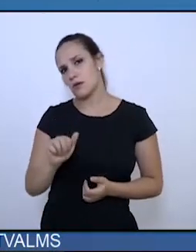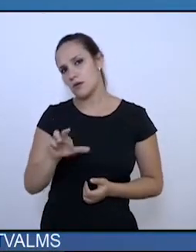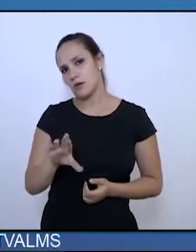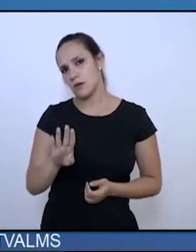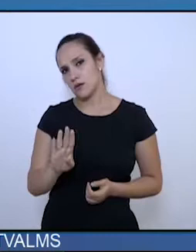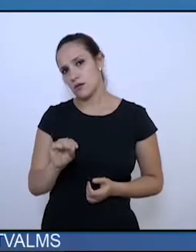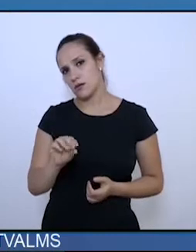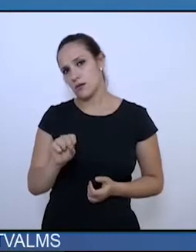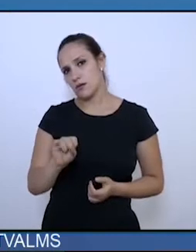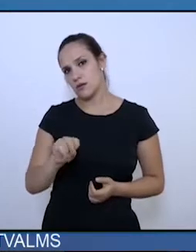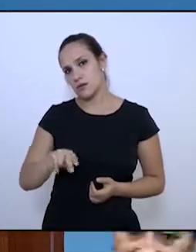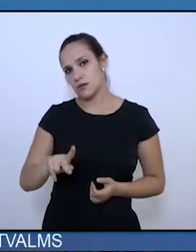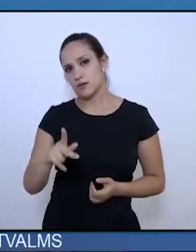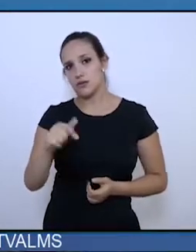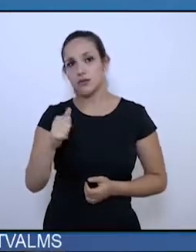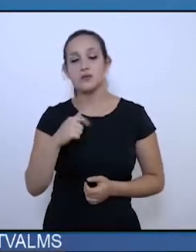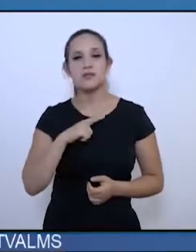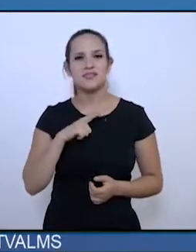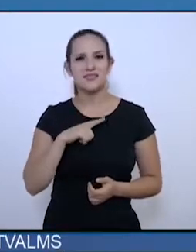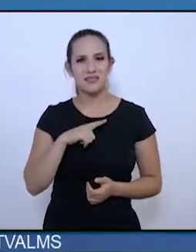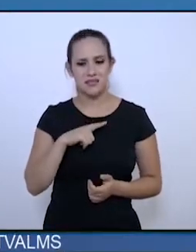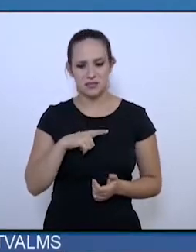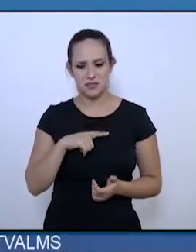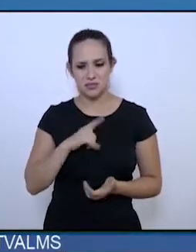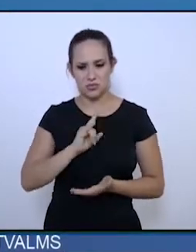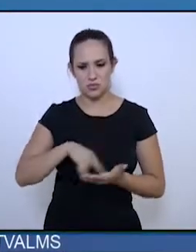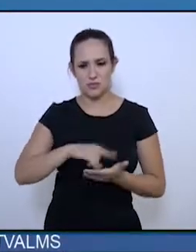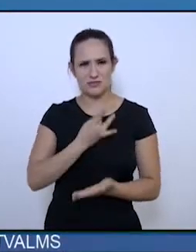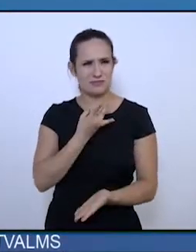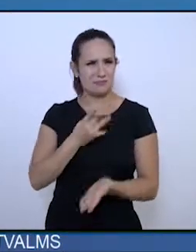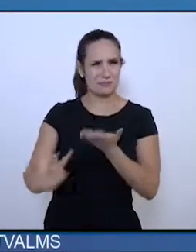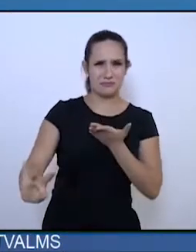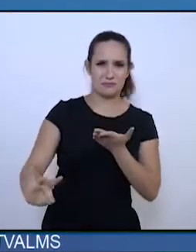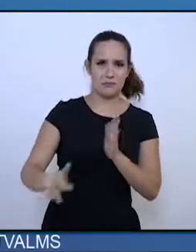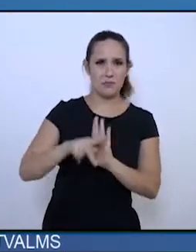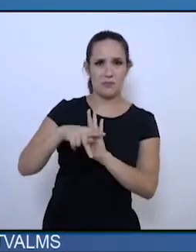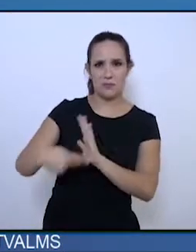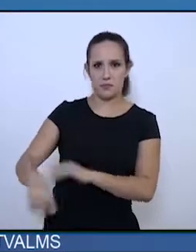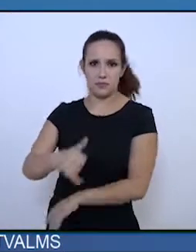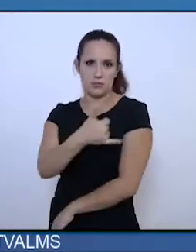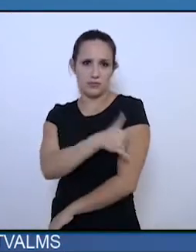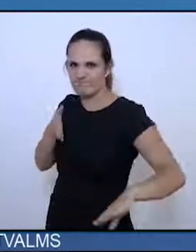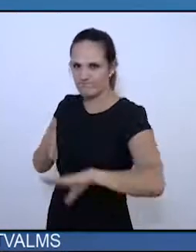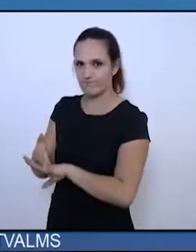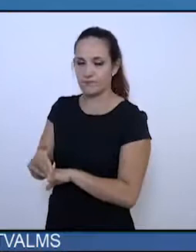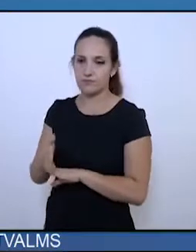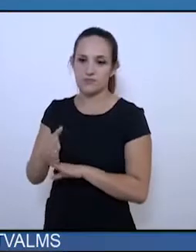de uma nota de repúdio à intervenção militar no Rio de Janeiro.